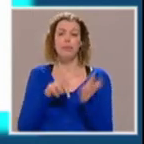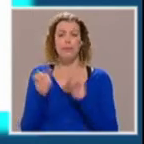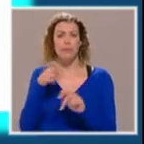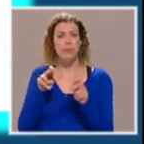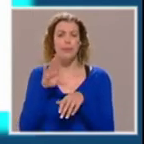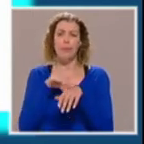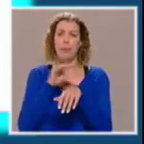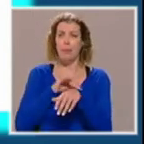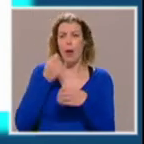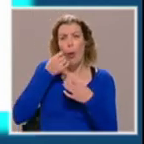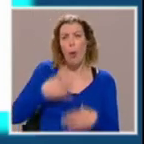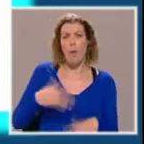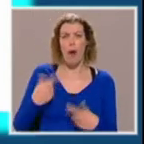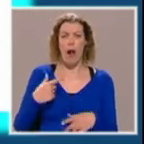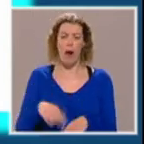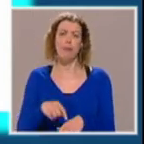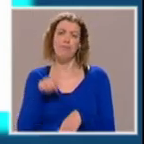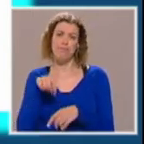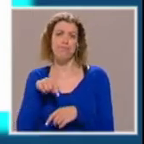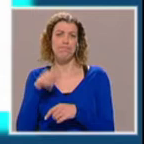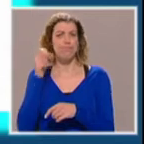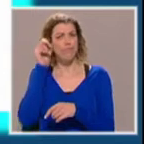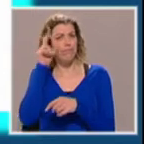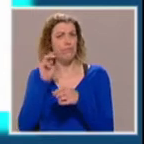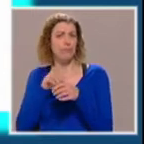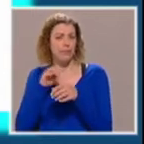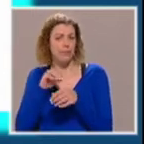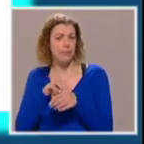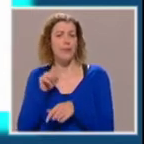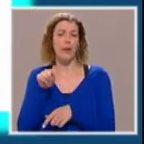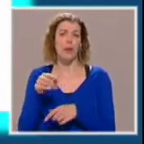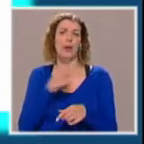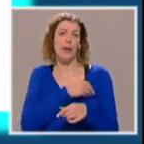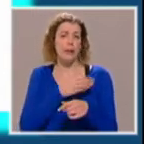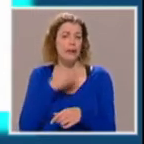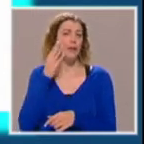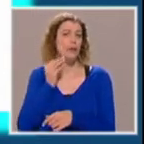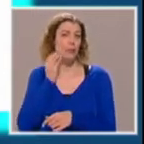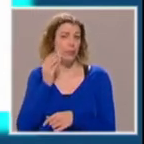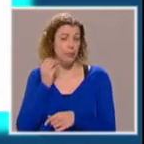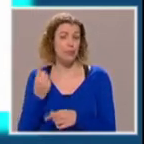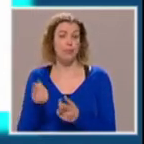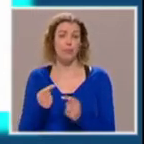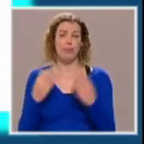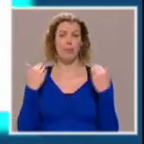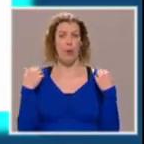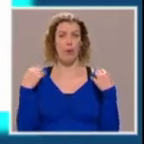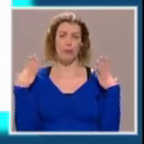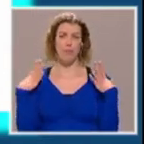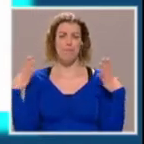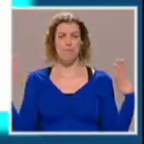da pilosidade corporal, incluindo na zona púbica, nas axilas e no rosto, o alargamento dos ombros